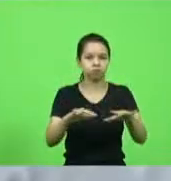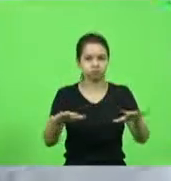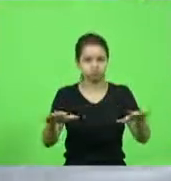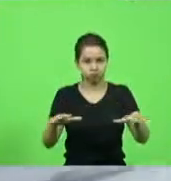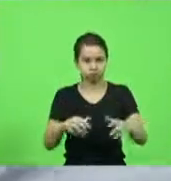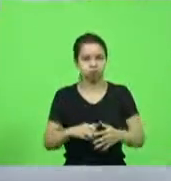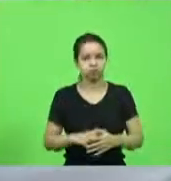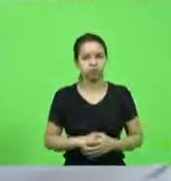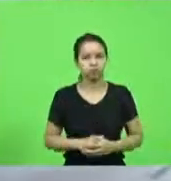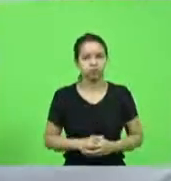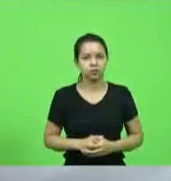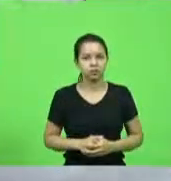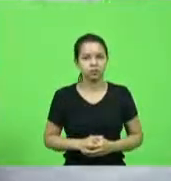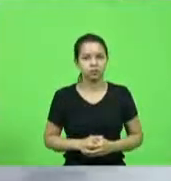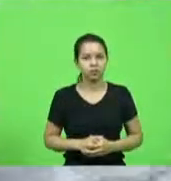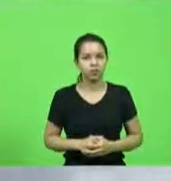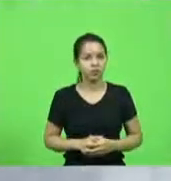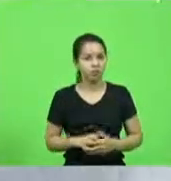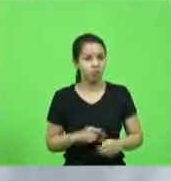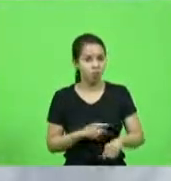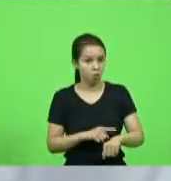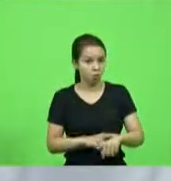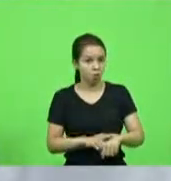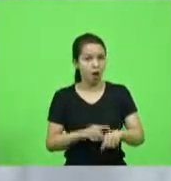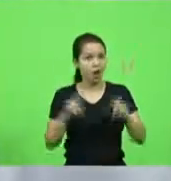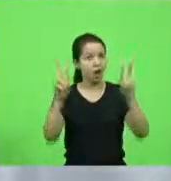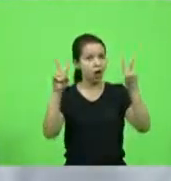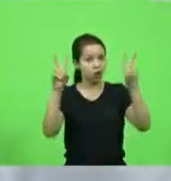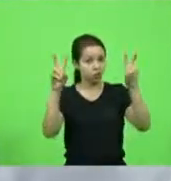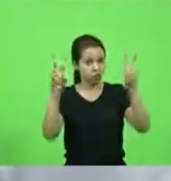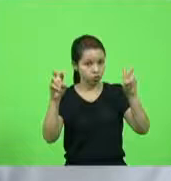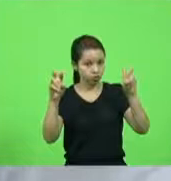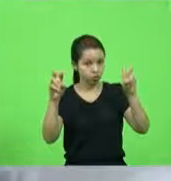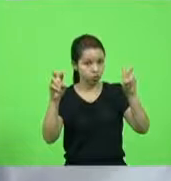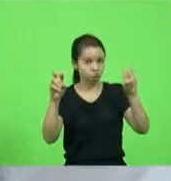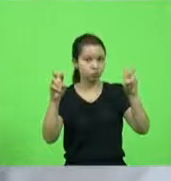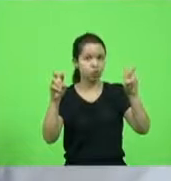que foi tocado no assunto tempo para